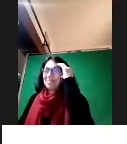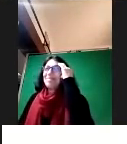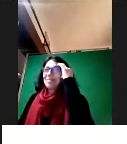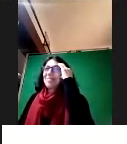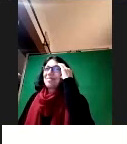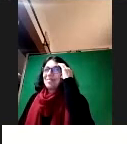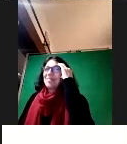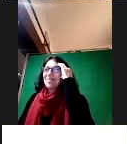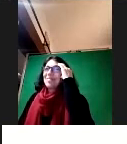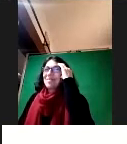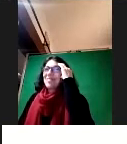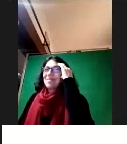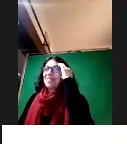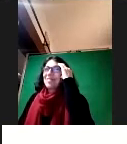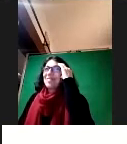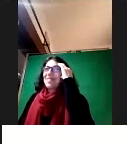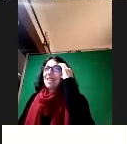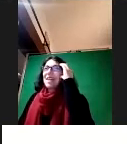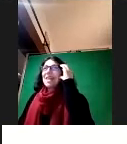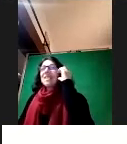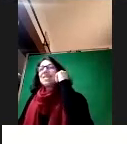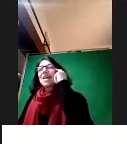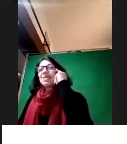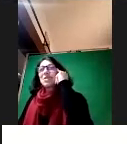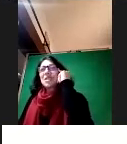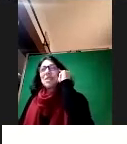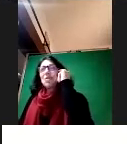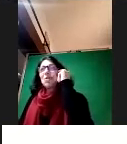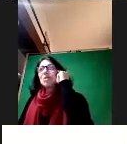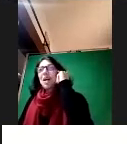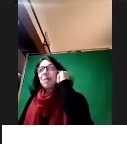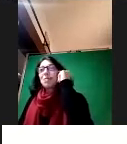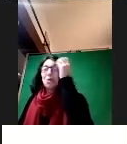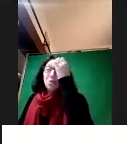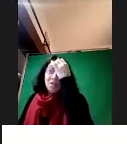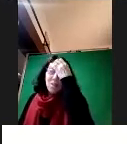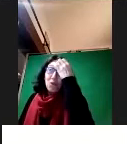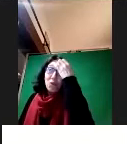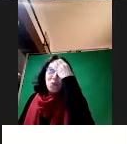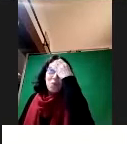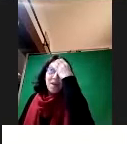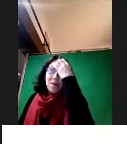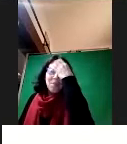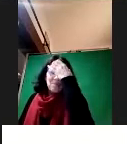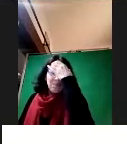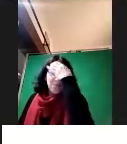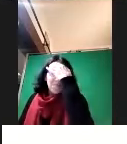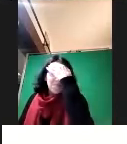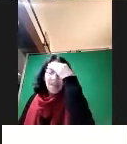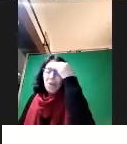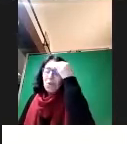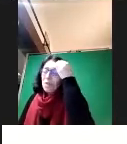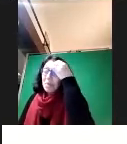dos Capuchos da Caparica. Aqui podem ver alguns dos levantamentos fotogramétricos que nós